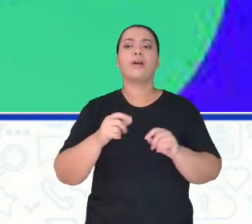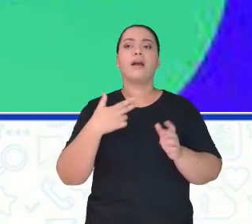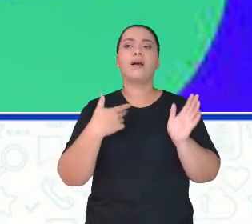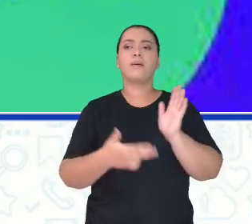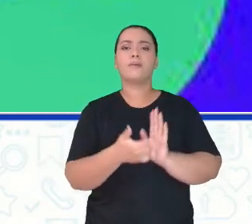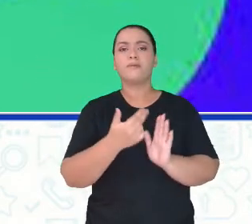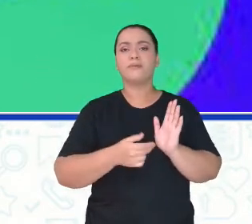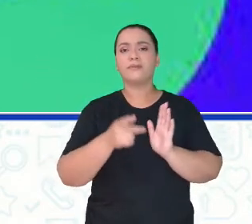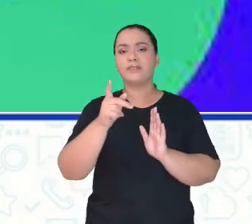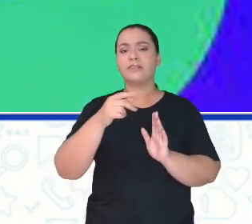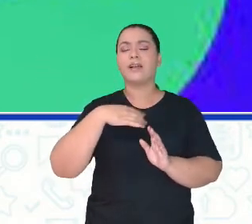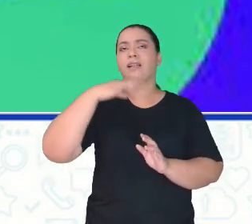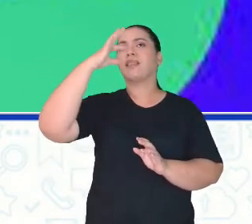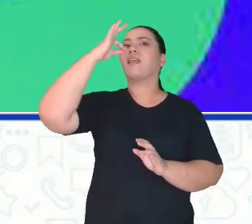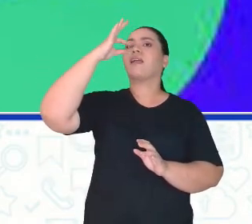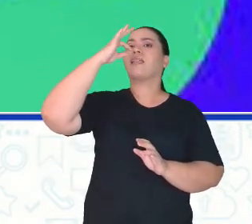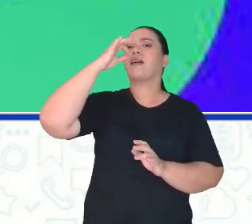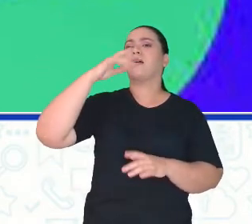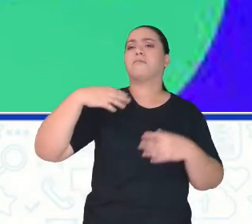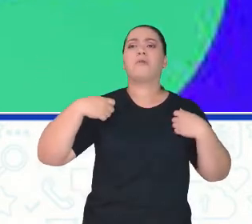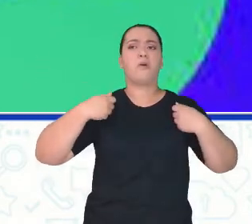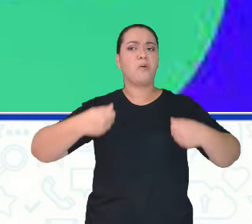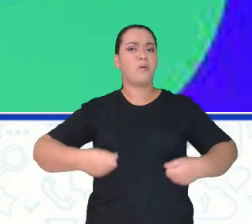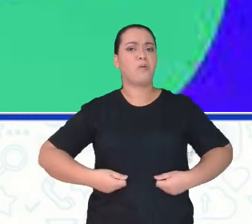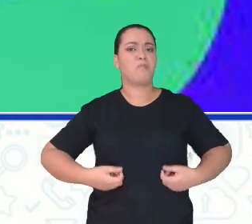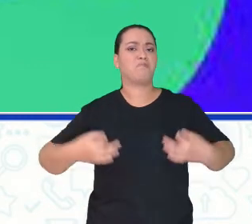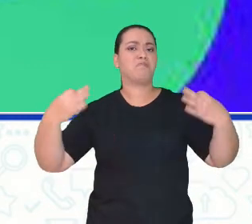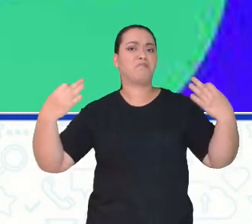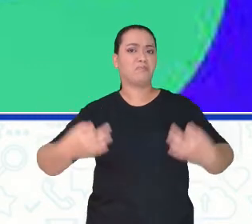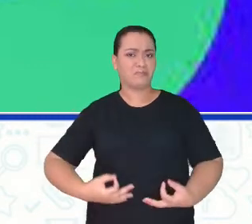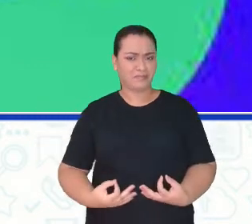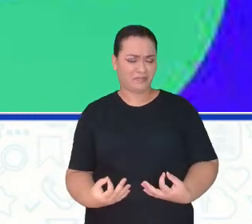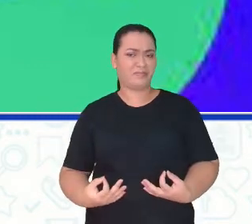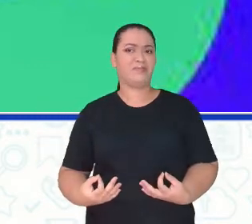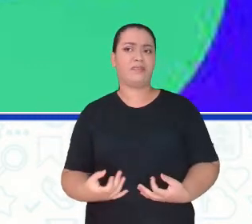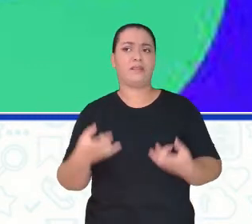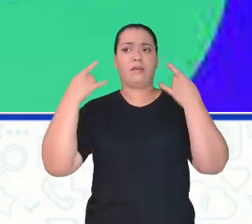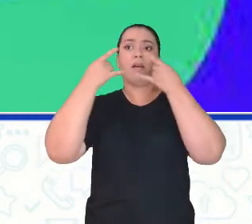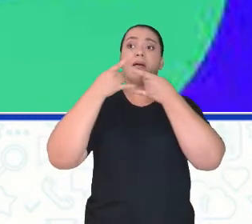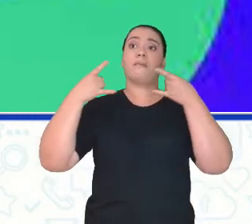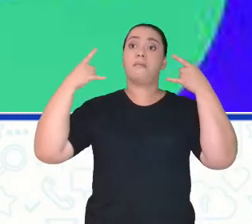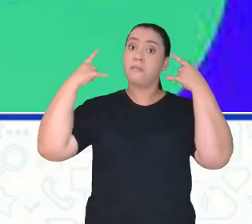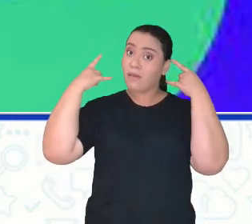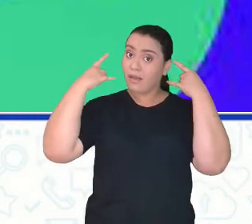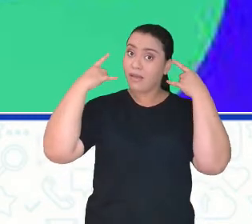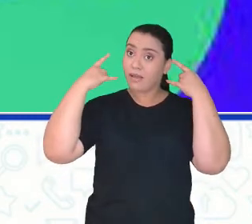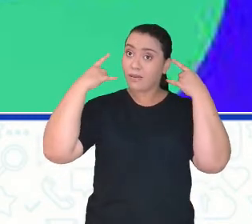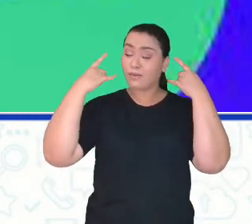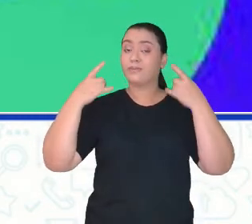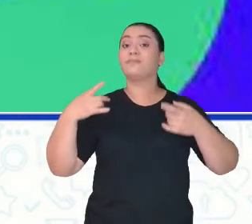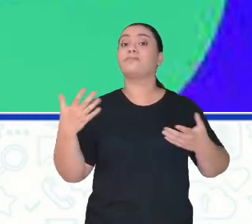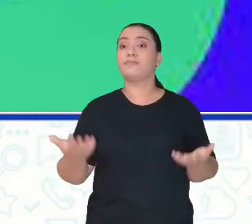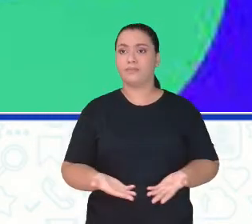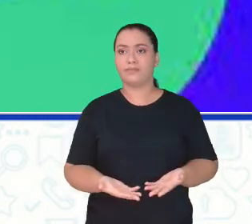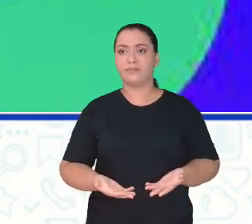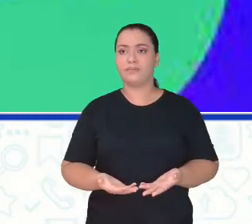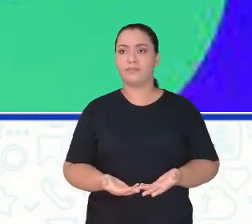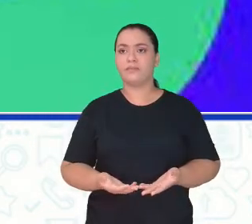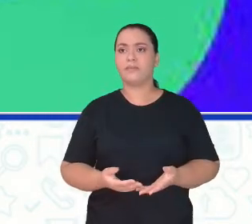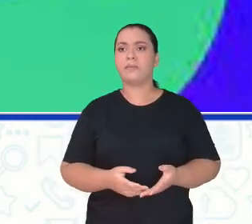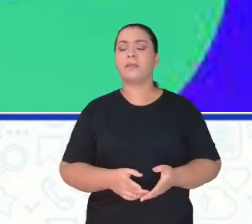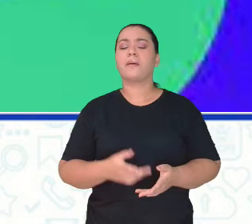quê? Tá todo becado. Tá com a mascarazinha. Tem Tá, uma